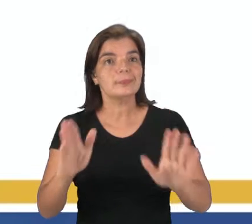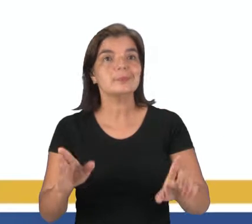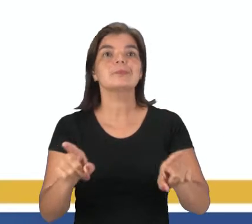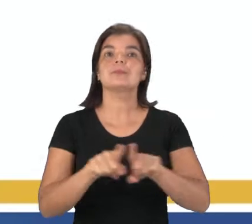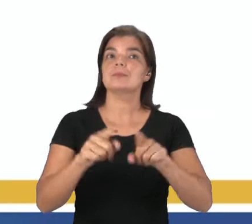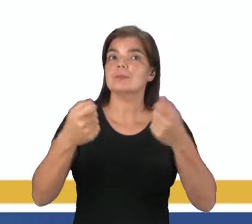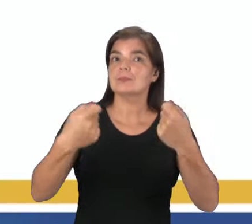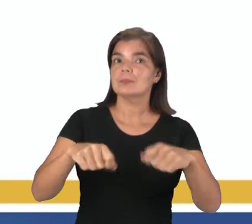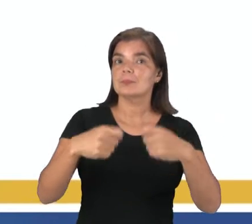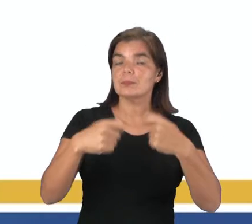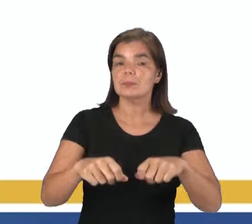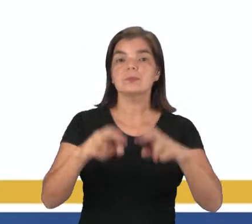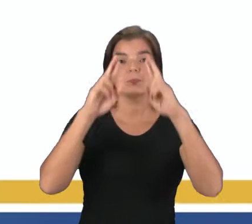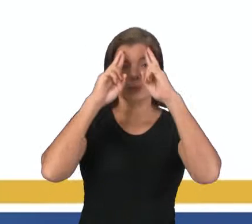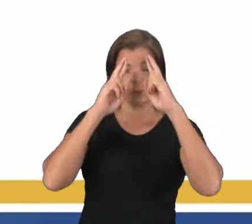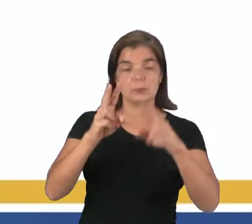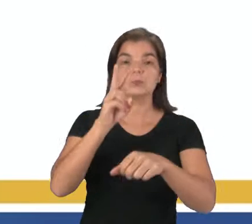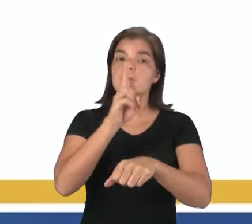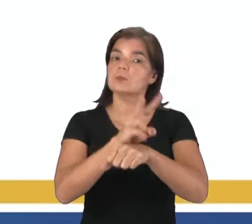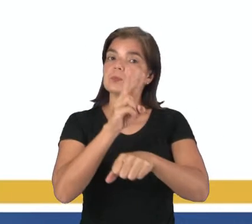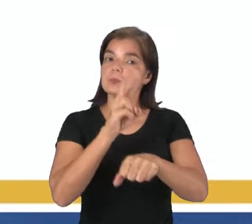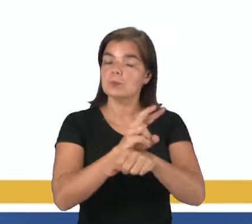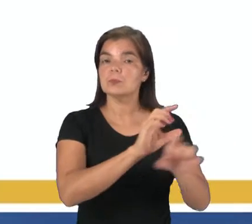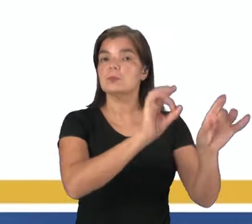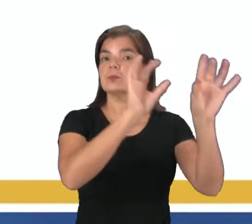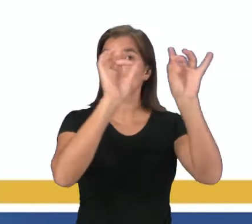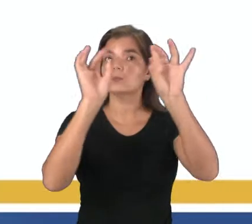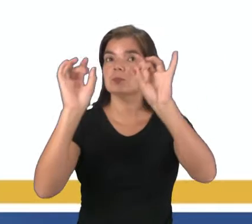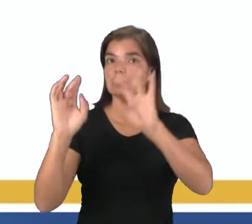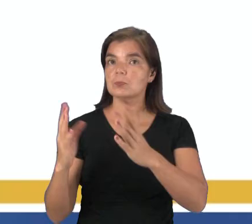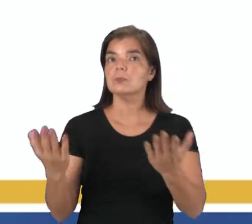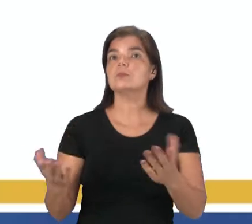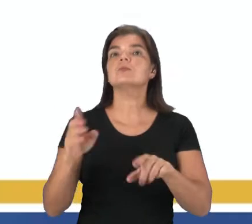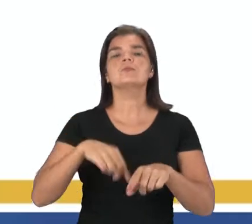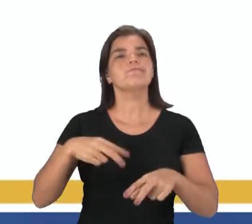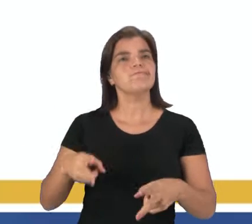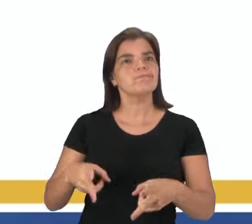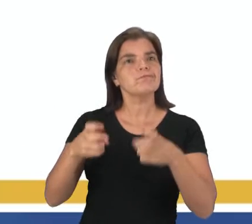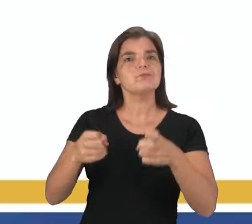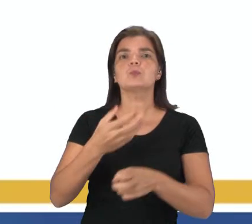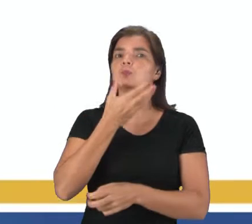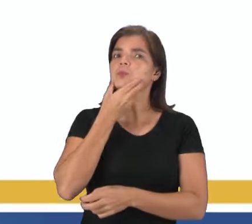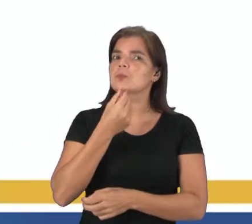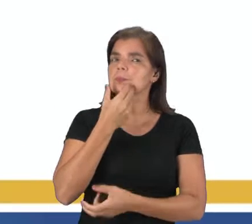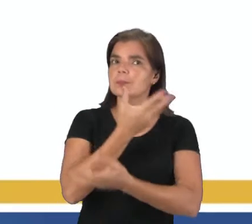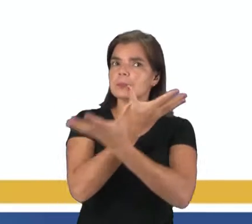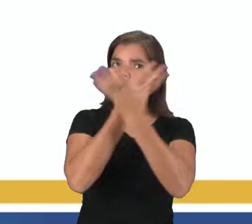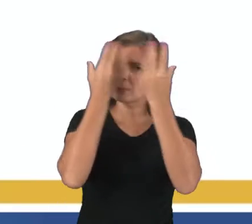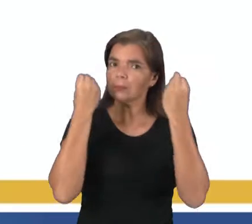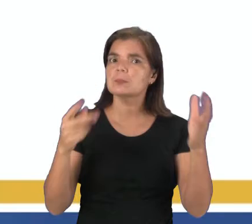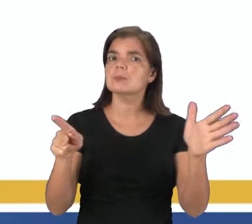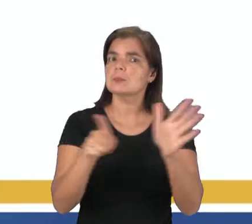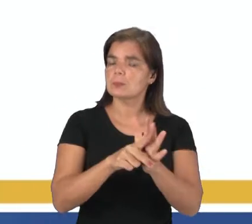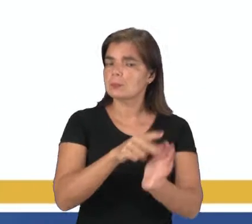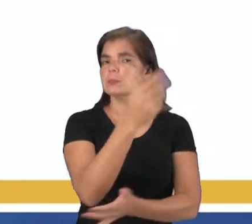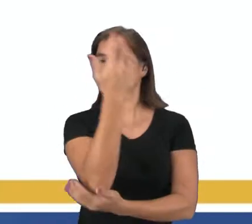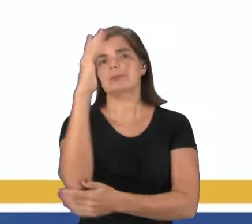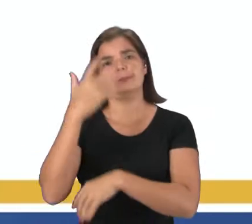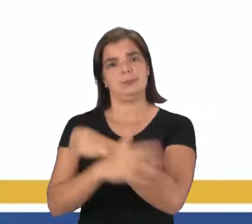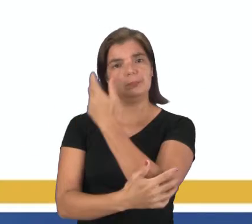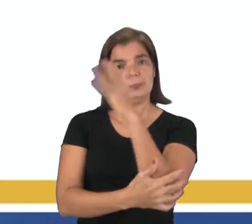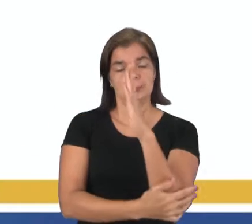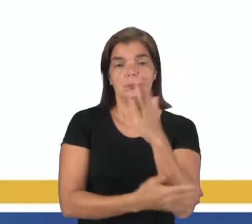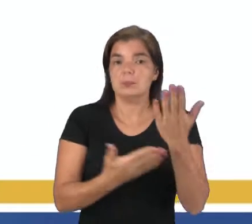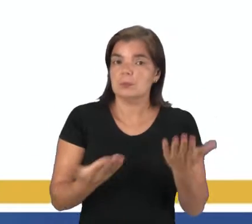são esgotáveis e que ela necessita de respeitos e cuidados especiais. Por vezes, percebemos que o homem esquece que